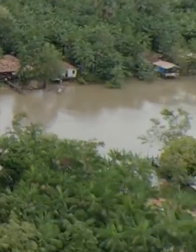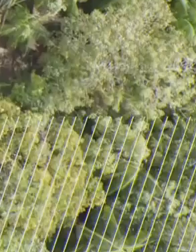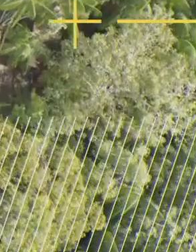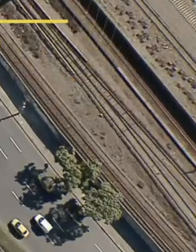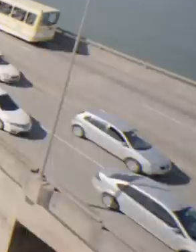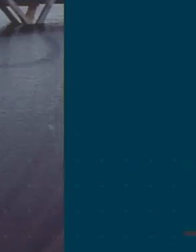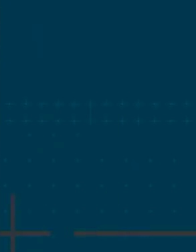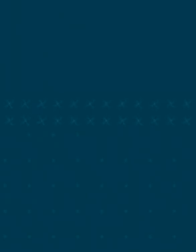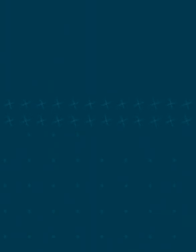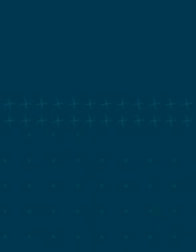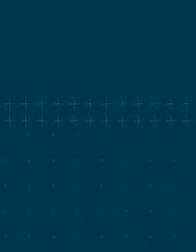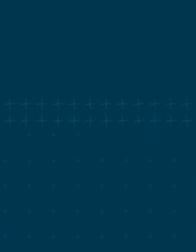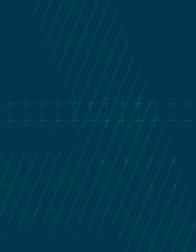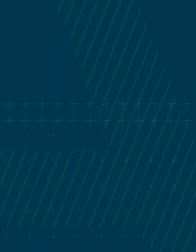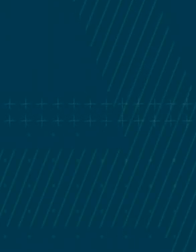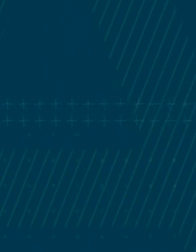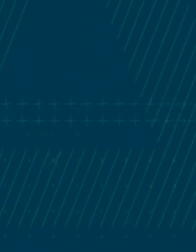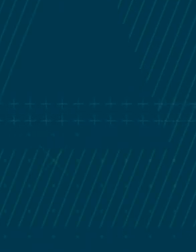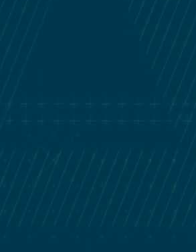Legenda Zanotto